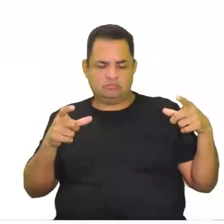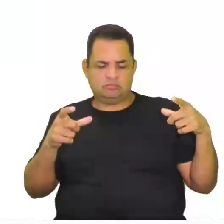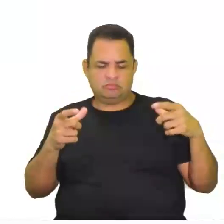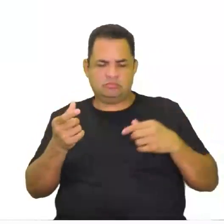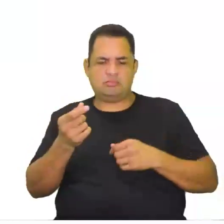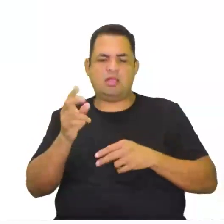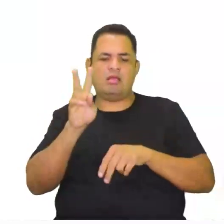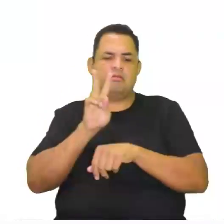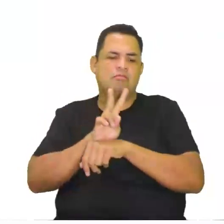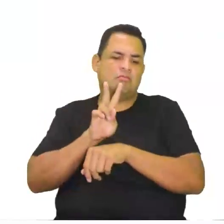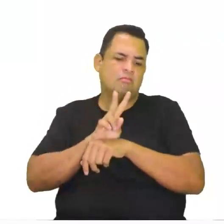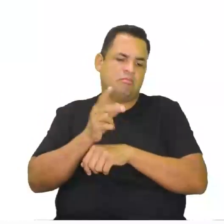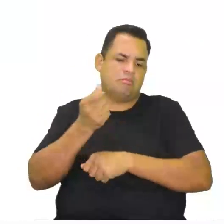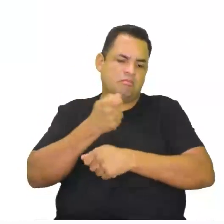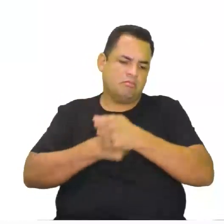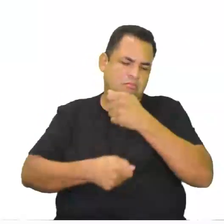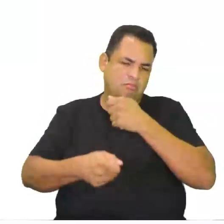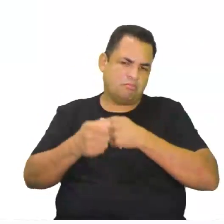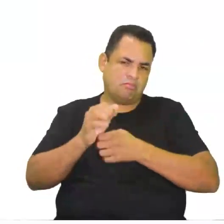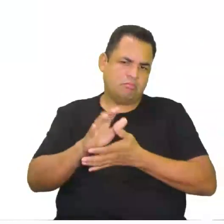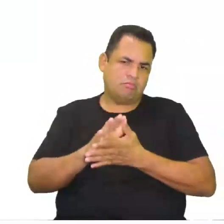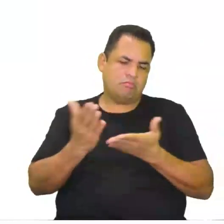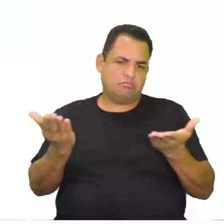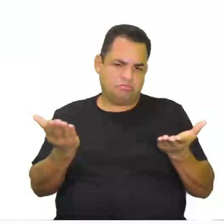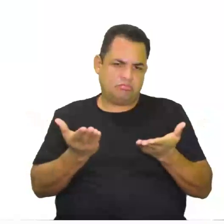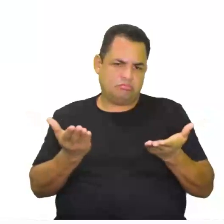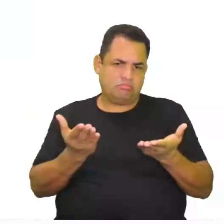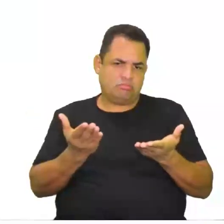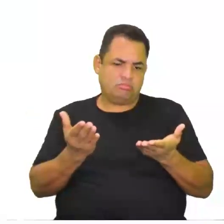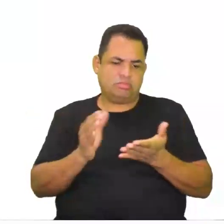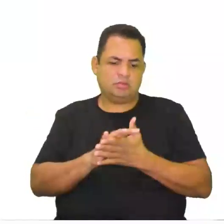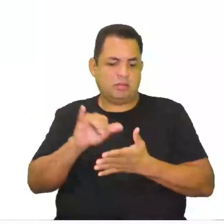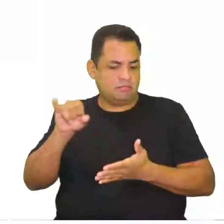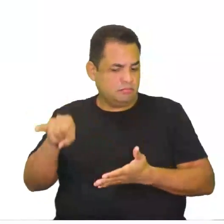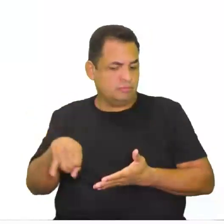proteção ambiental e o ser humano poder desfrutar disso.